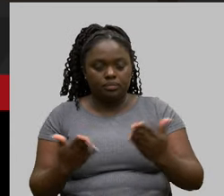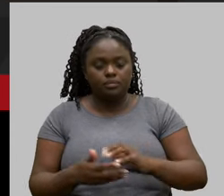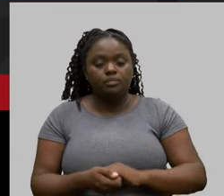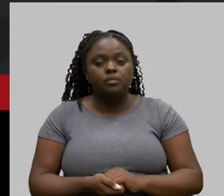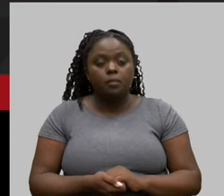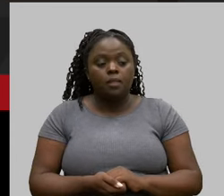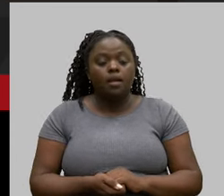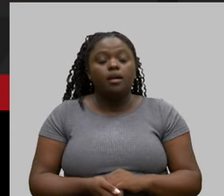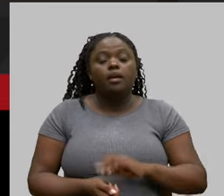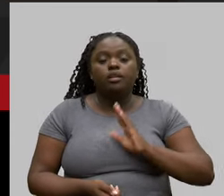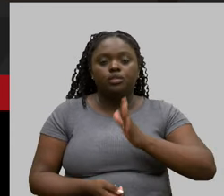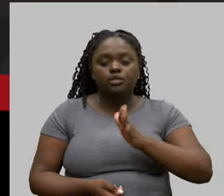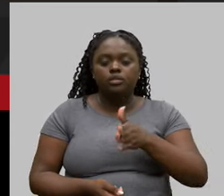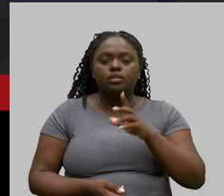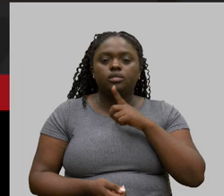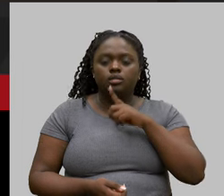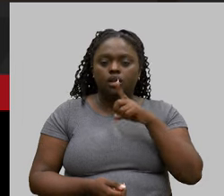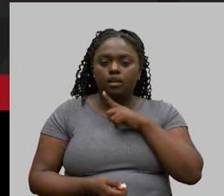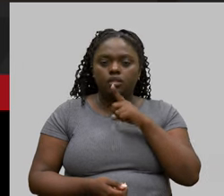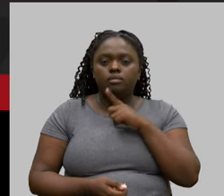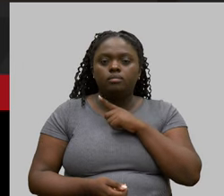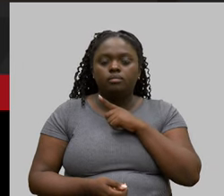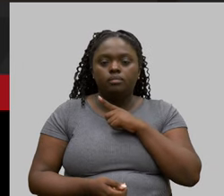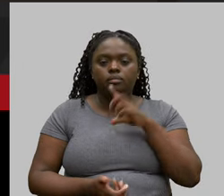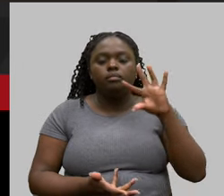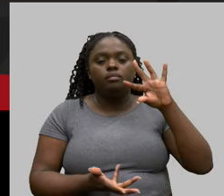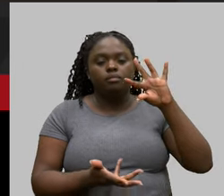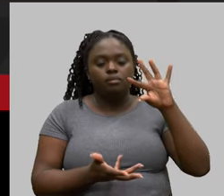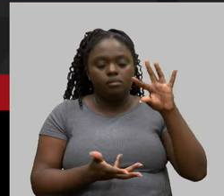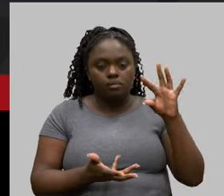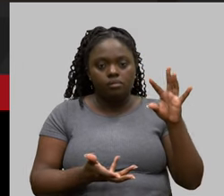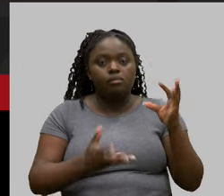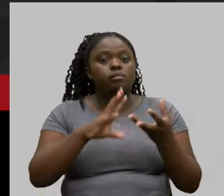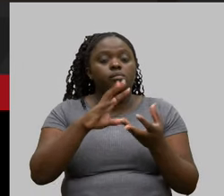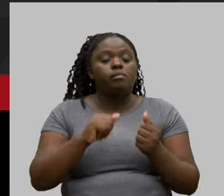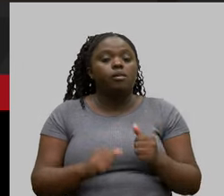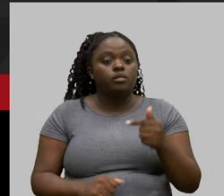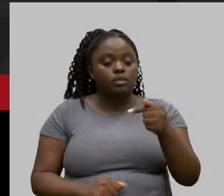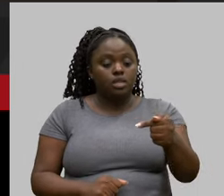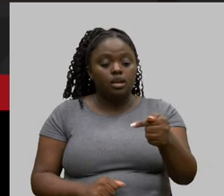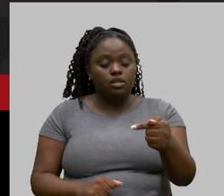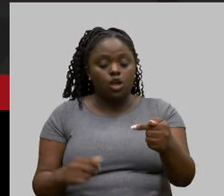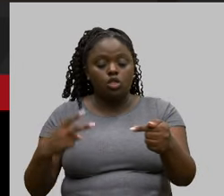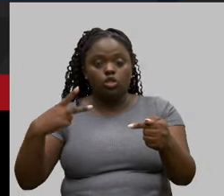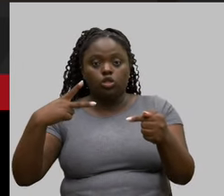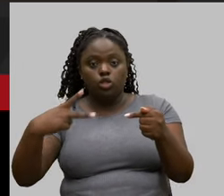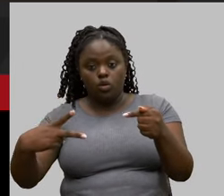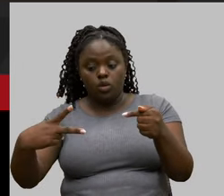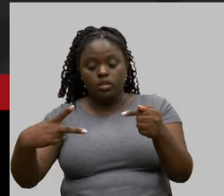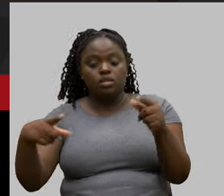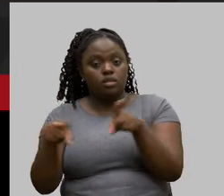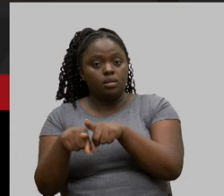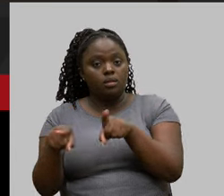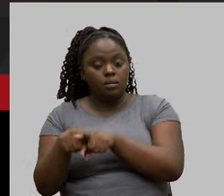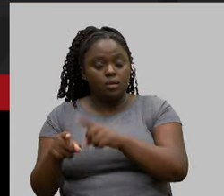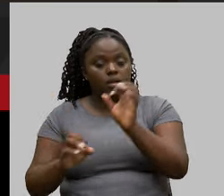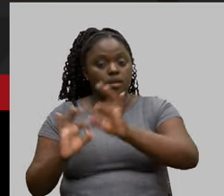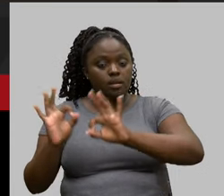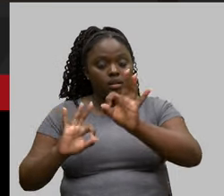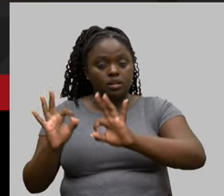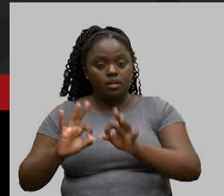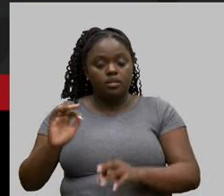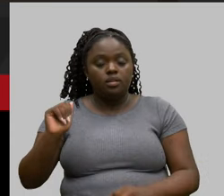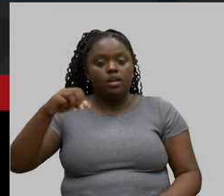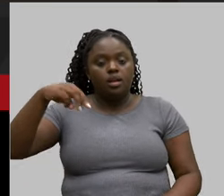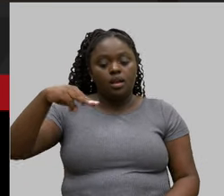além de já ter né uma forma de equacionamento desse set dois também tem plano de amortização Então eu tenho